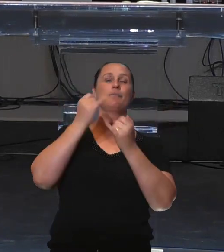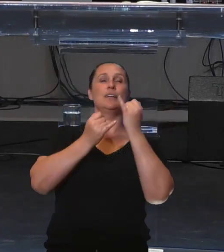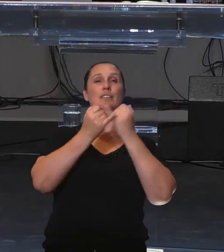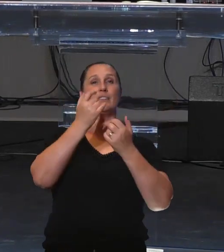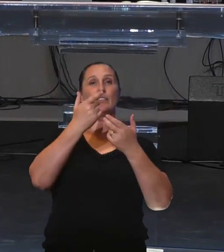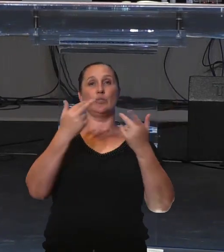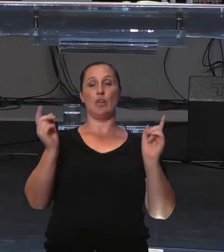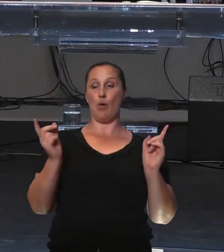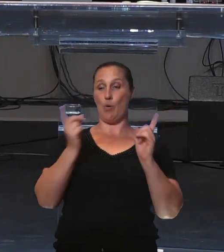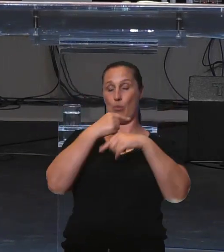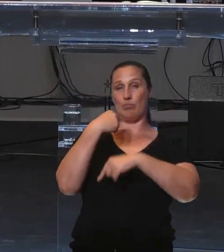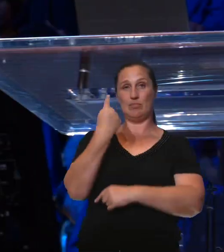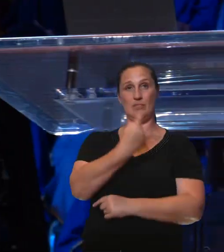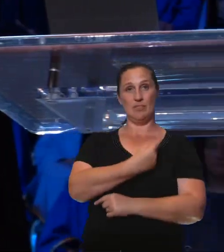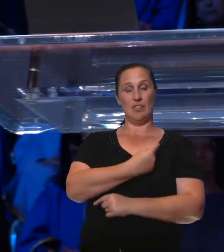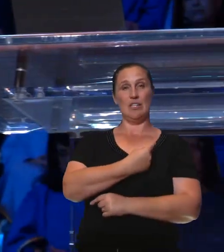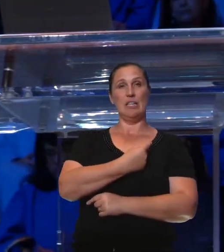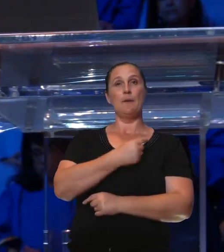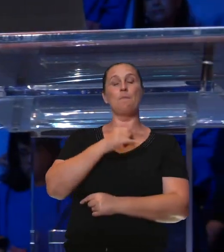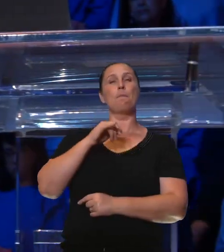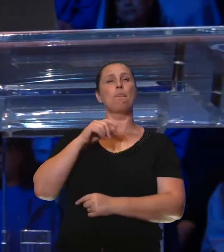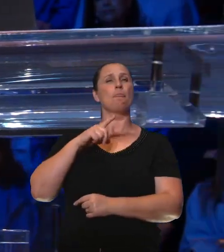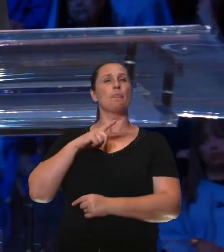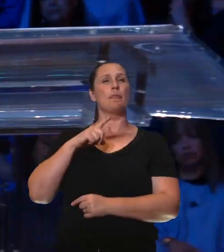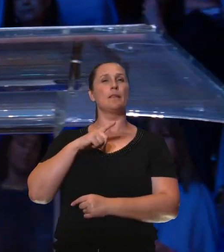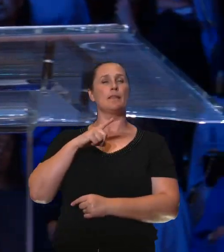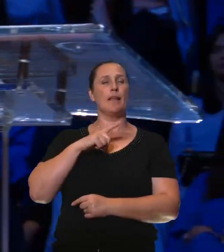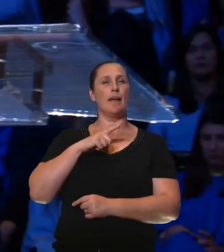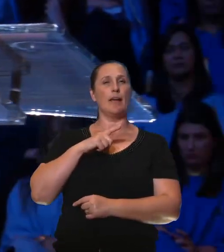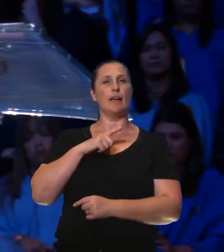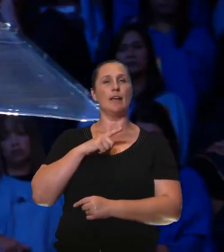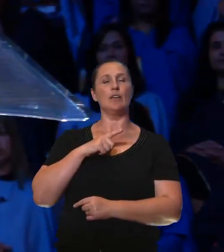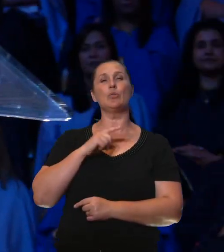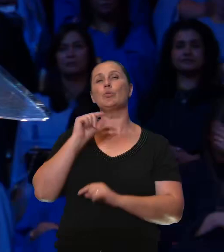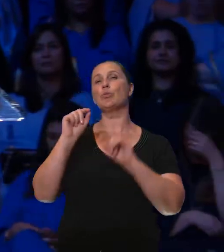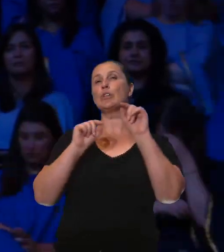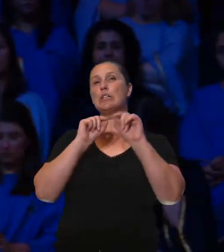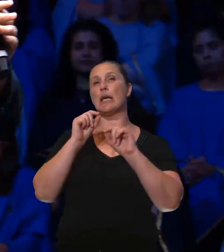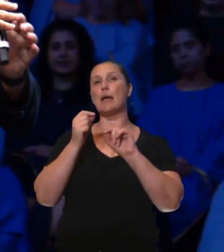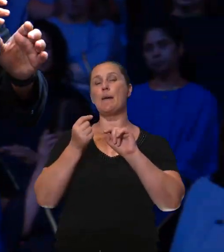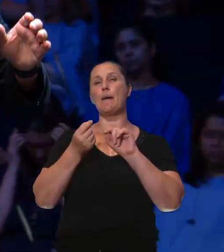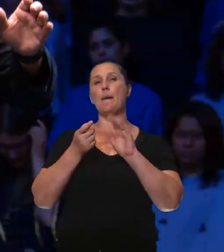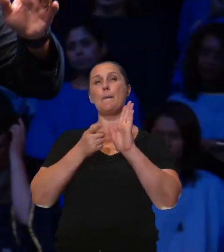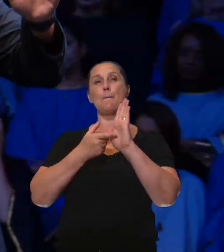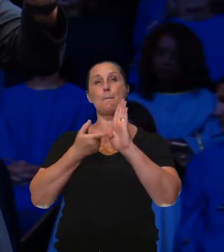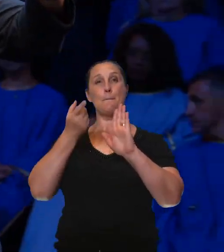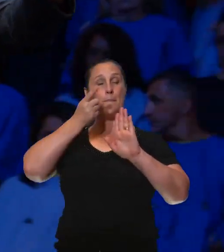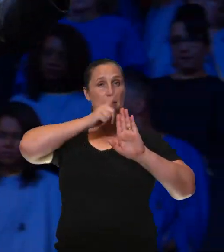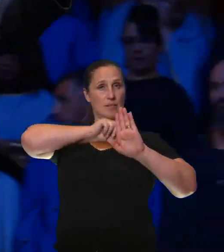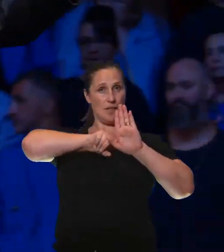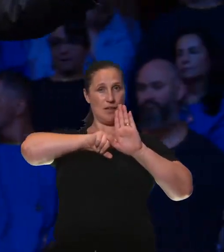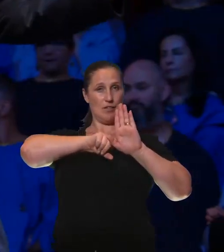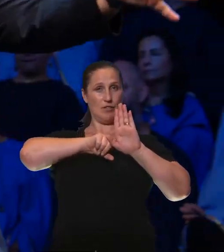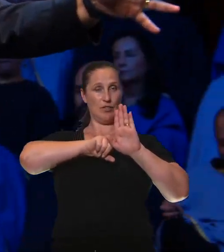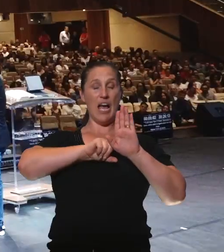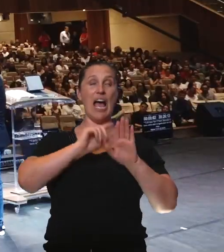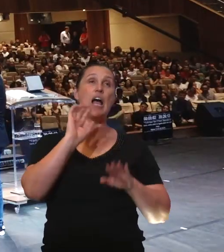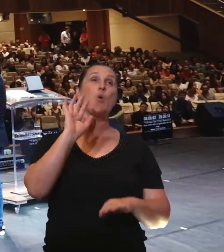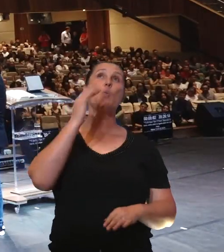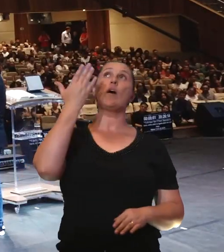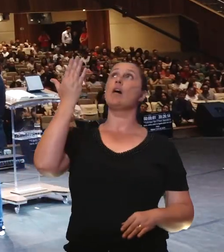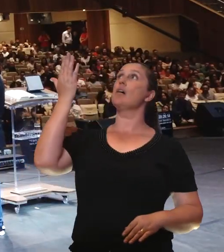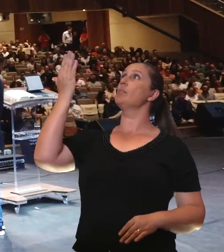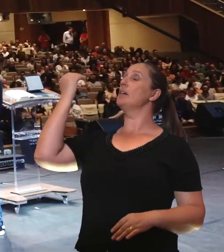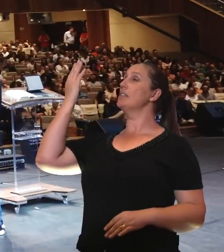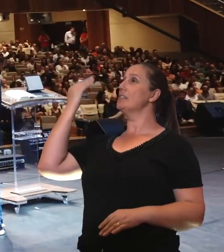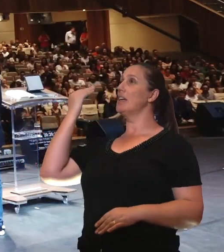contra nós. Existe até um jargão que eu não concordo muito, que diz assim, nossa, a pessoa assim, quando eu era do mundo, parece que